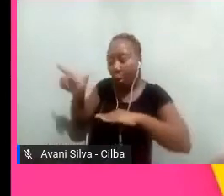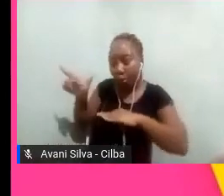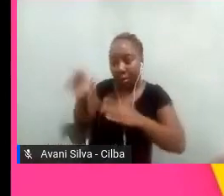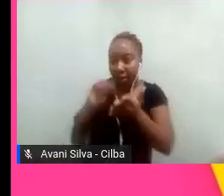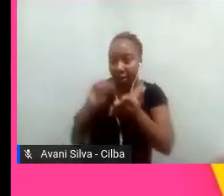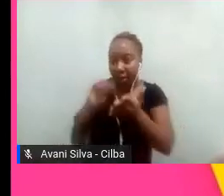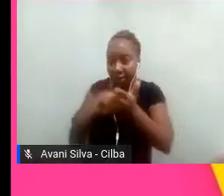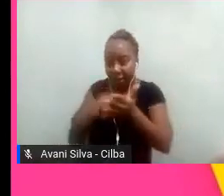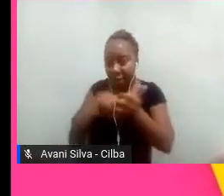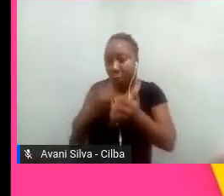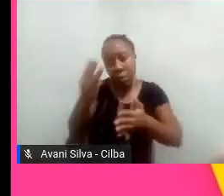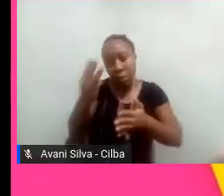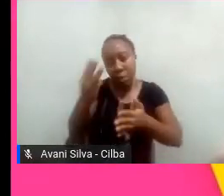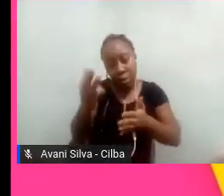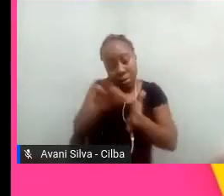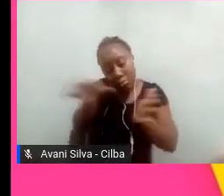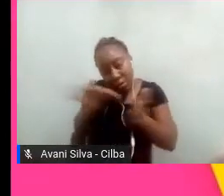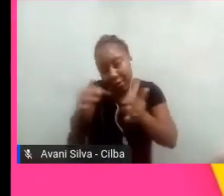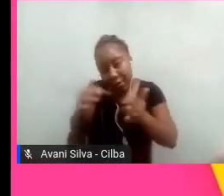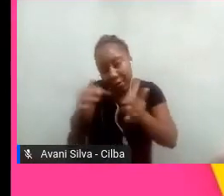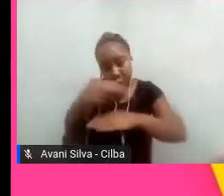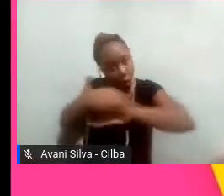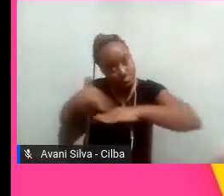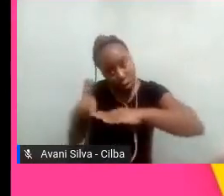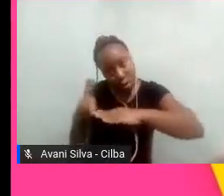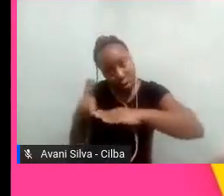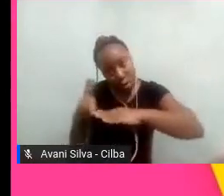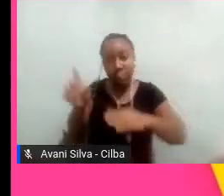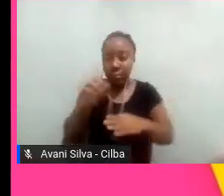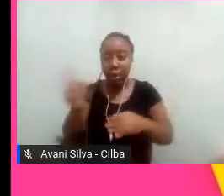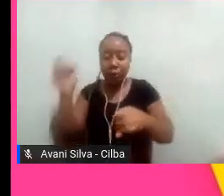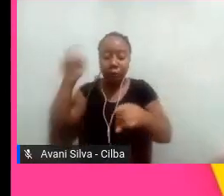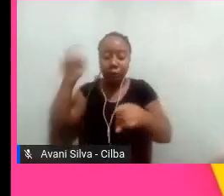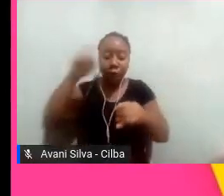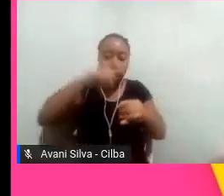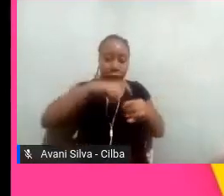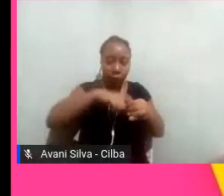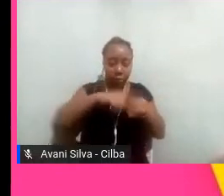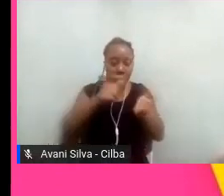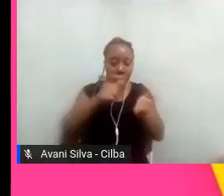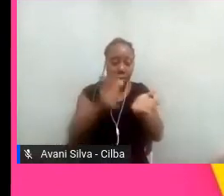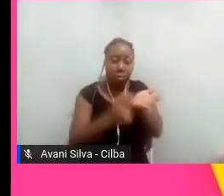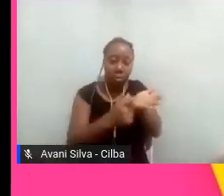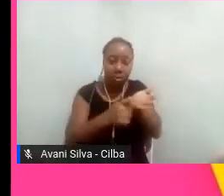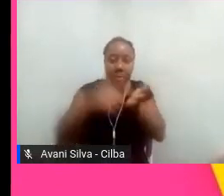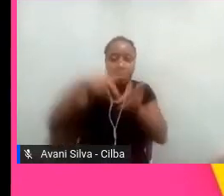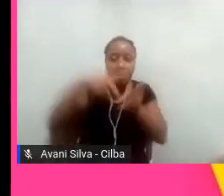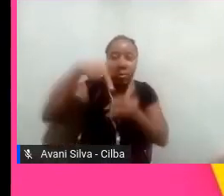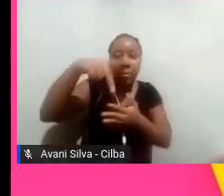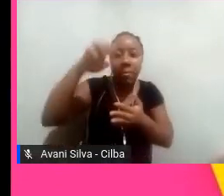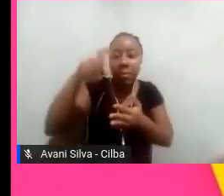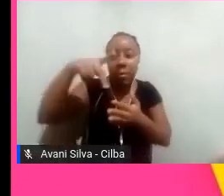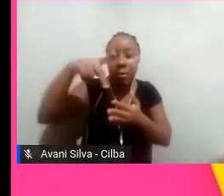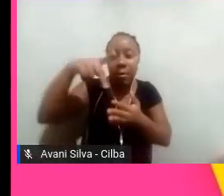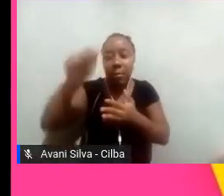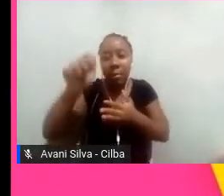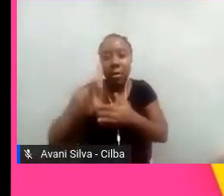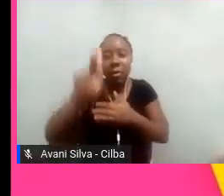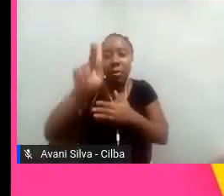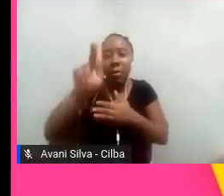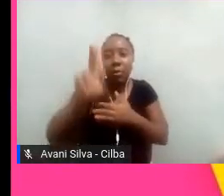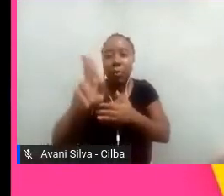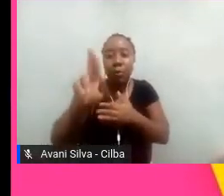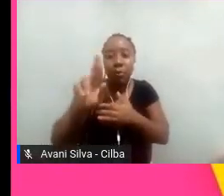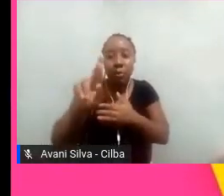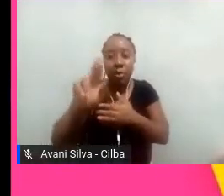folhas que ficaram. Eu vou voltar no programa de Pefacura, vou escolher uma parte do